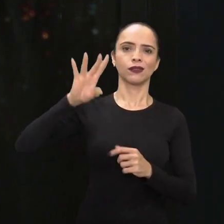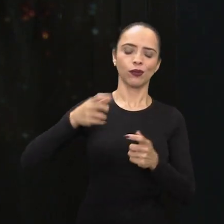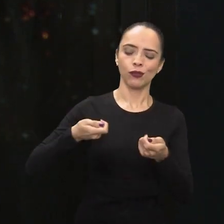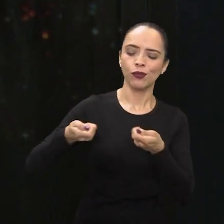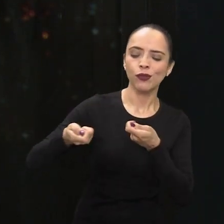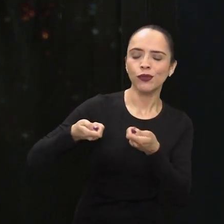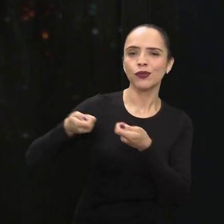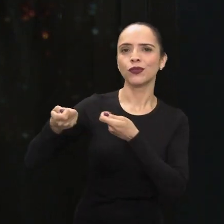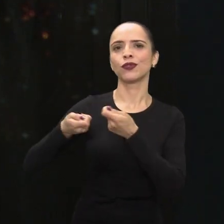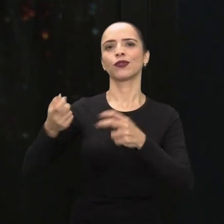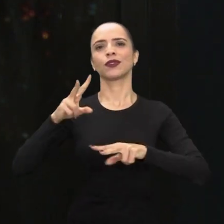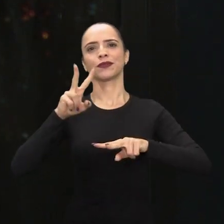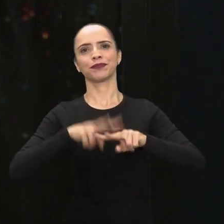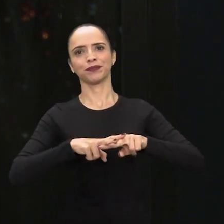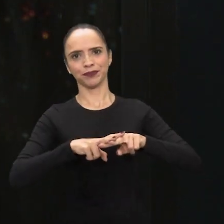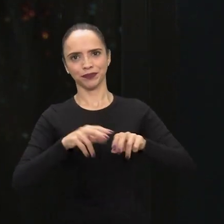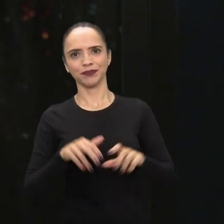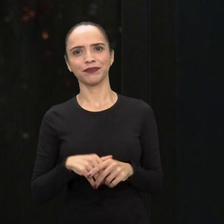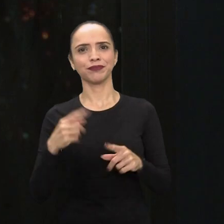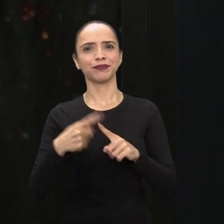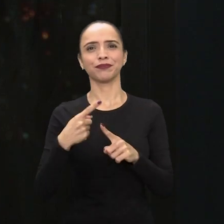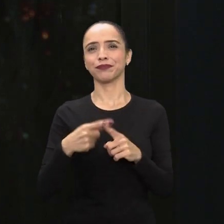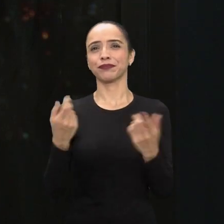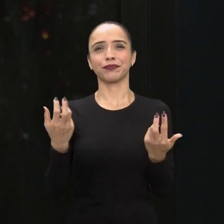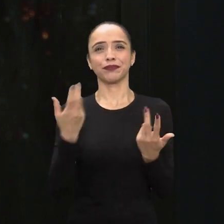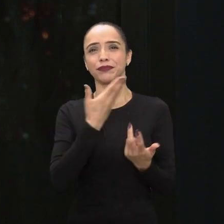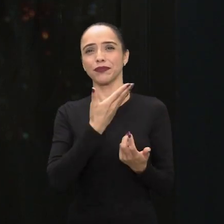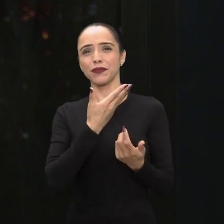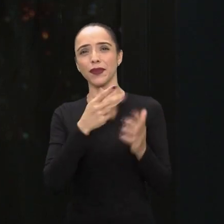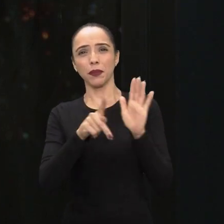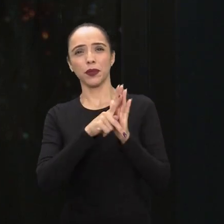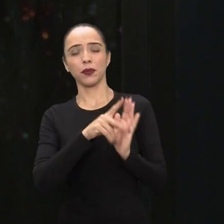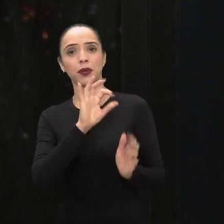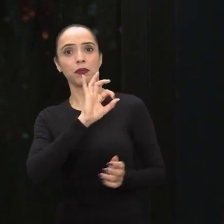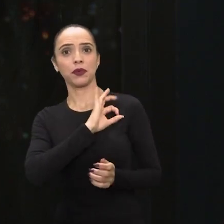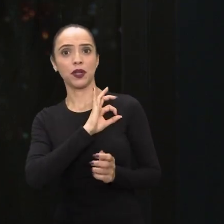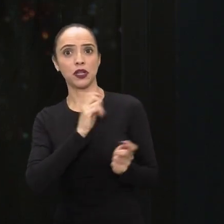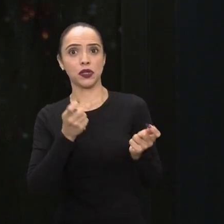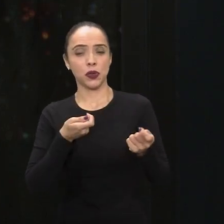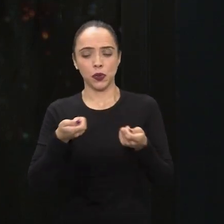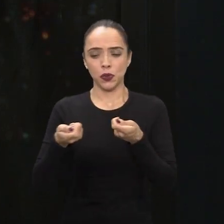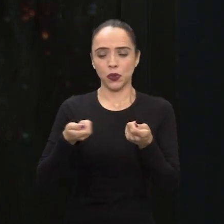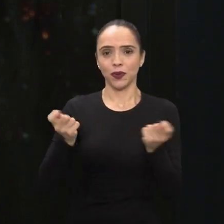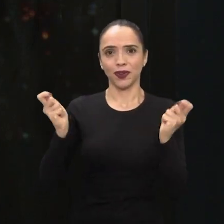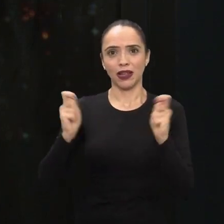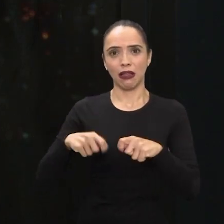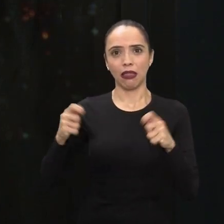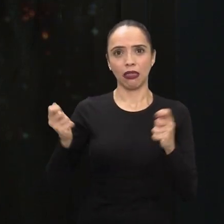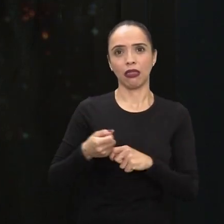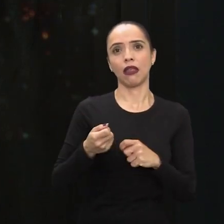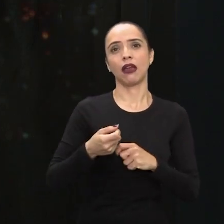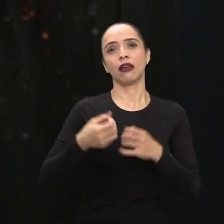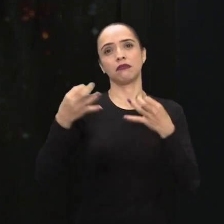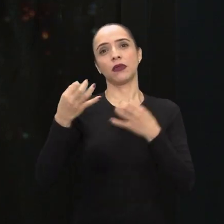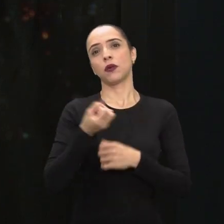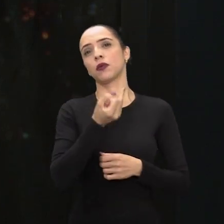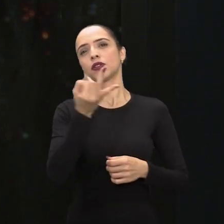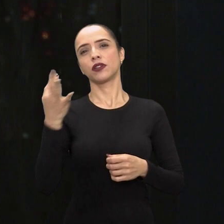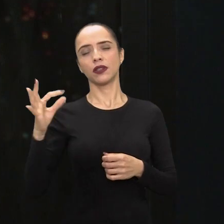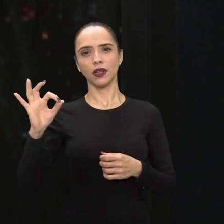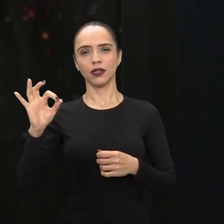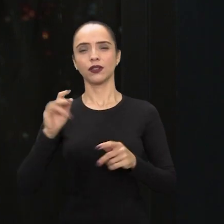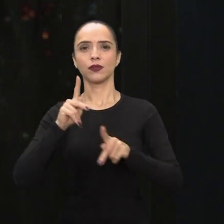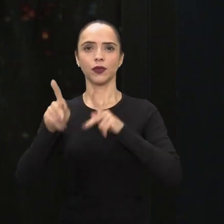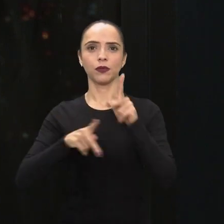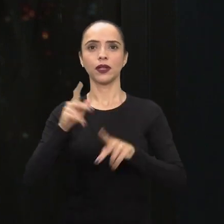como se um governante uma própria polícia tivesse condição de controlar e monitorar permanentemente todo uma população então a gente vê